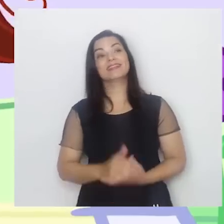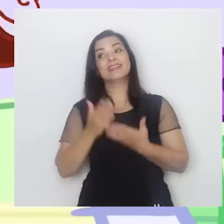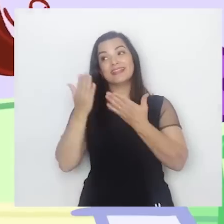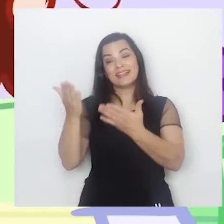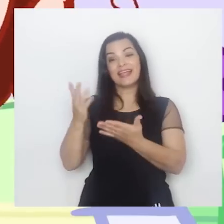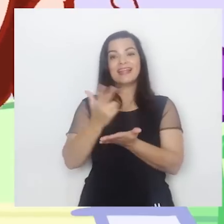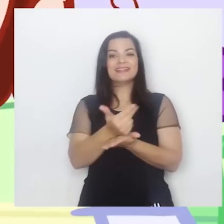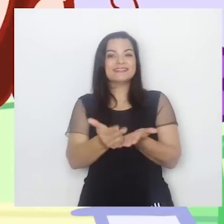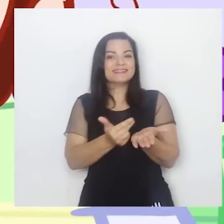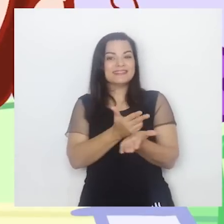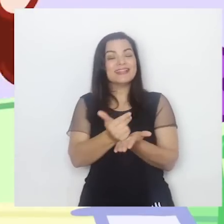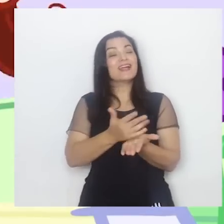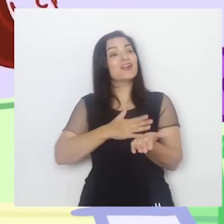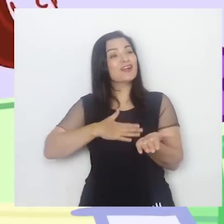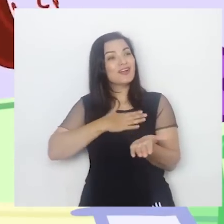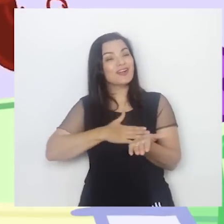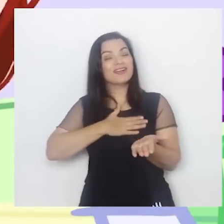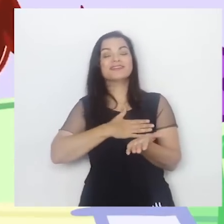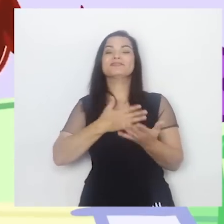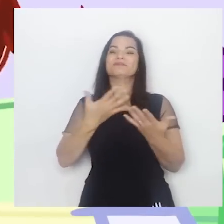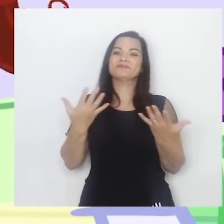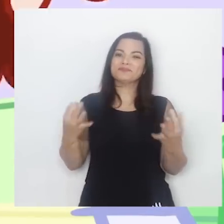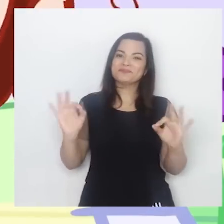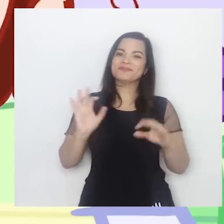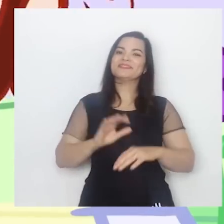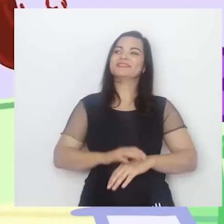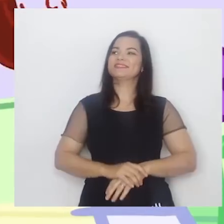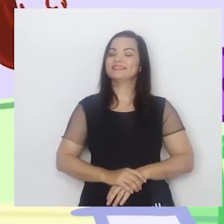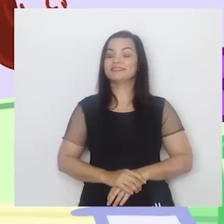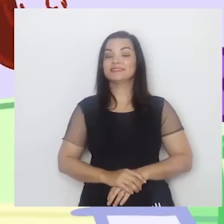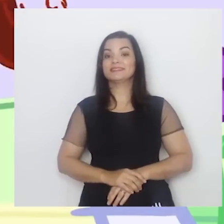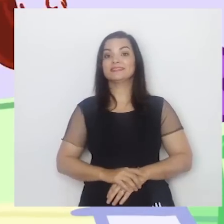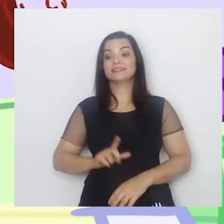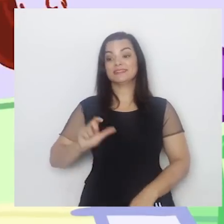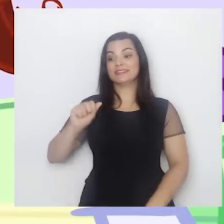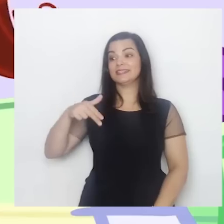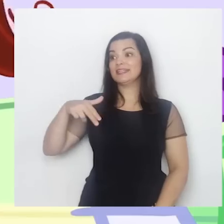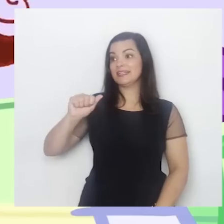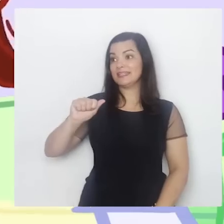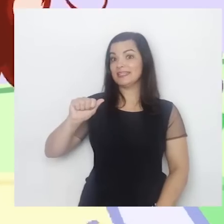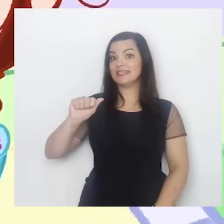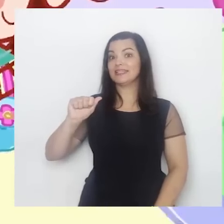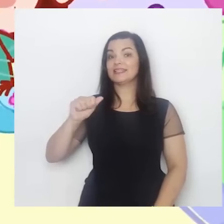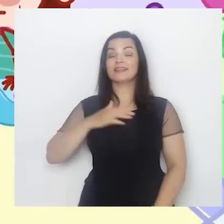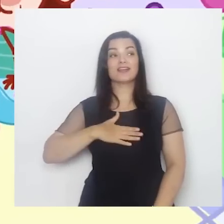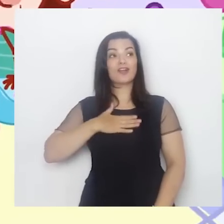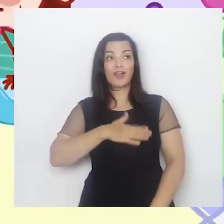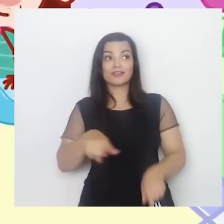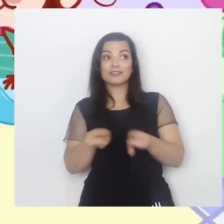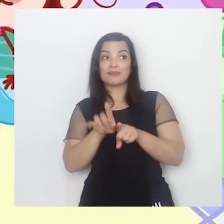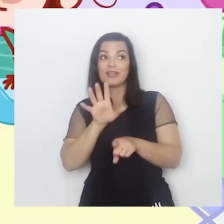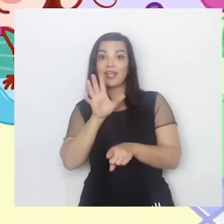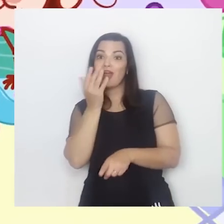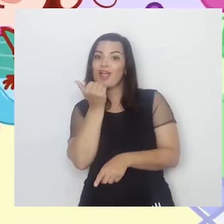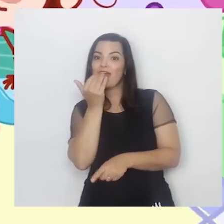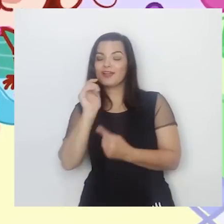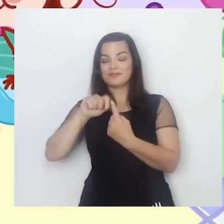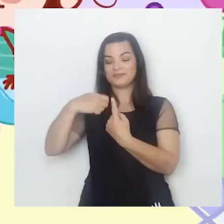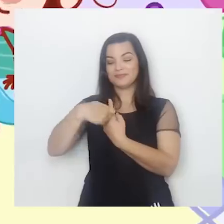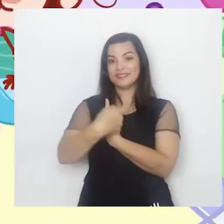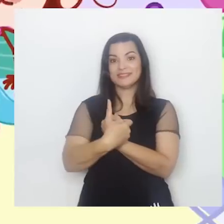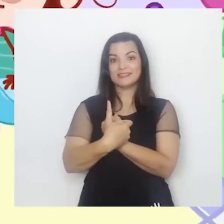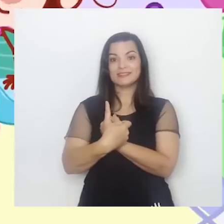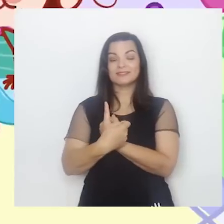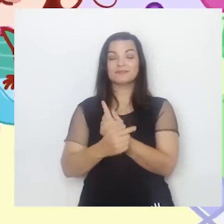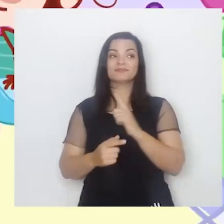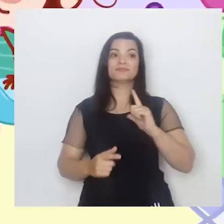Ela gosta de desenhar. A Lana gosta de banana. E a